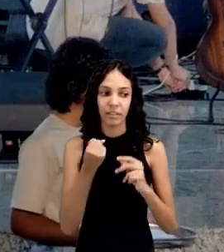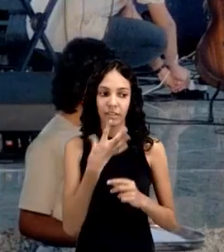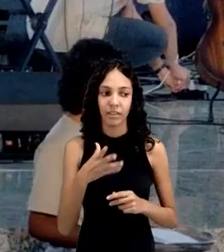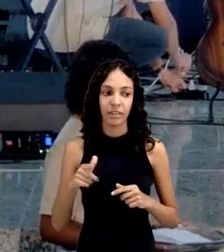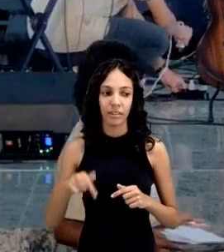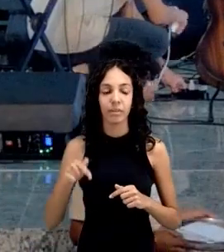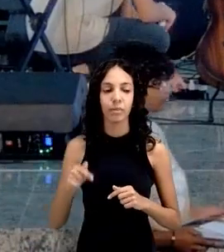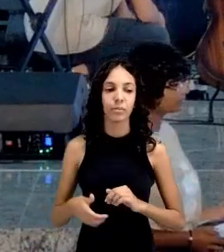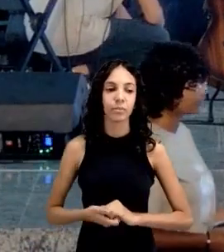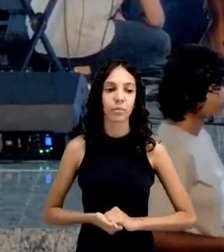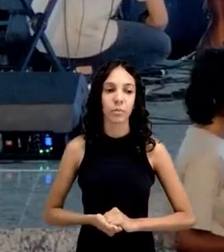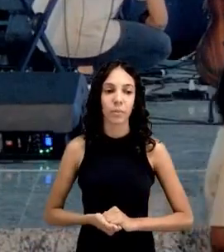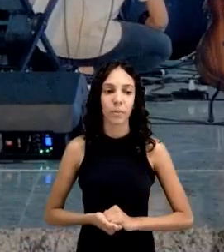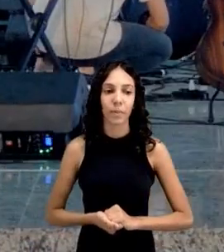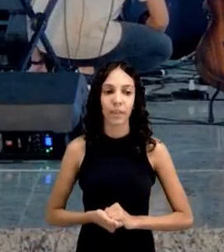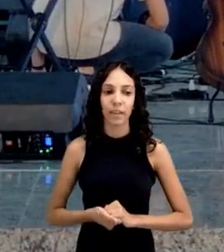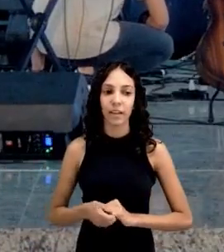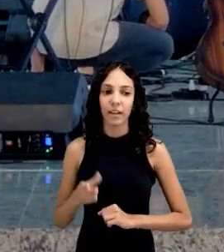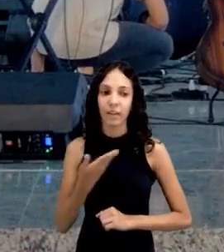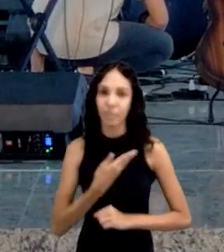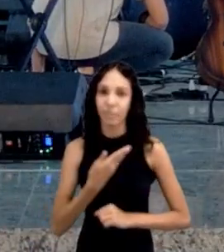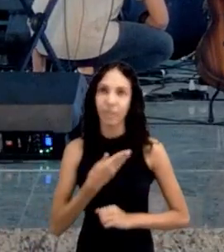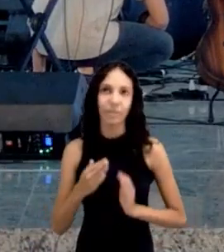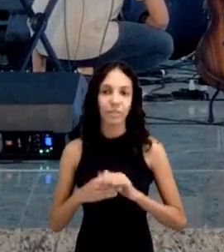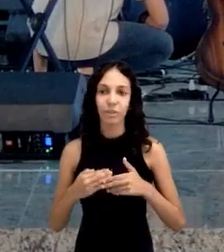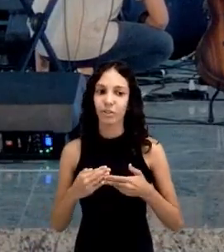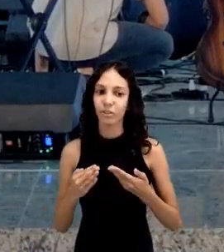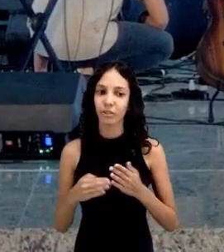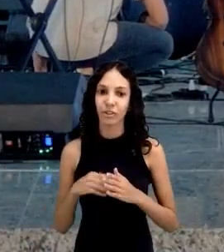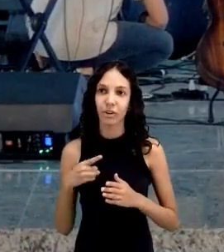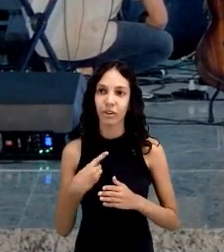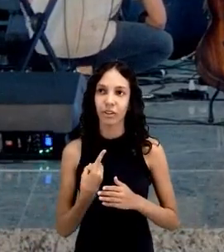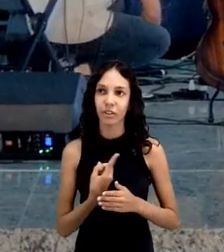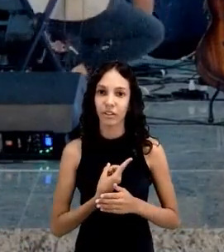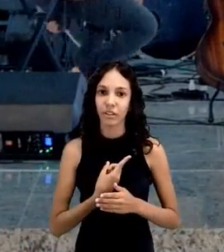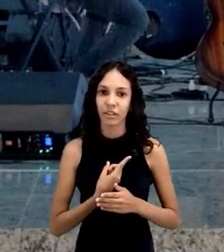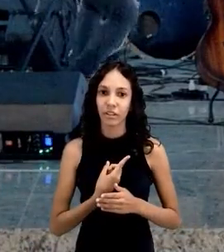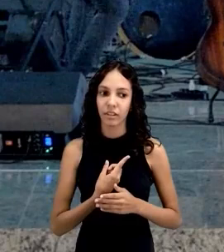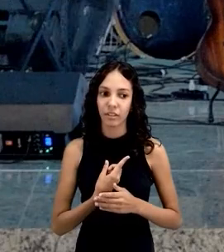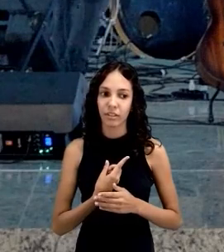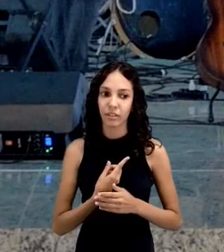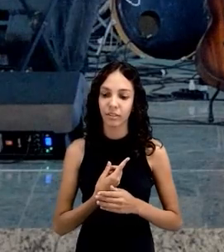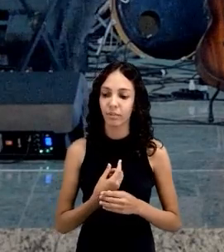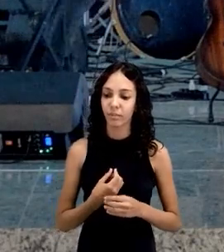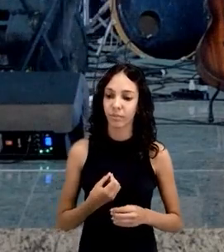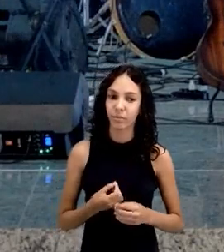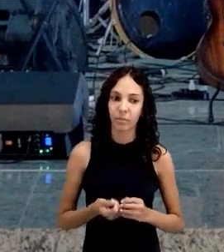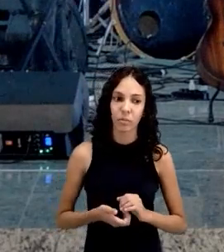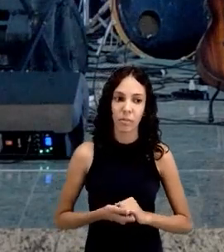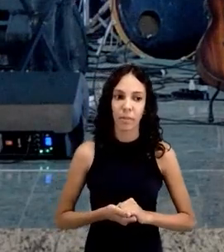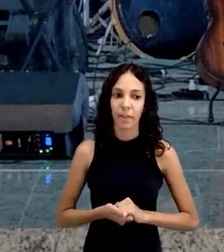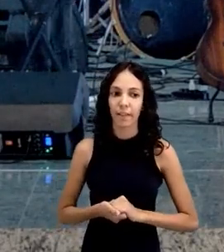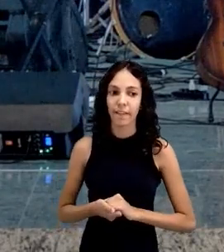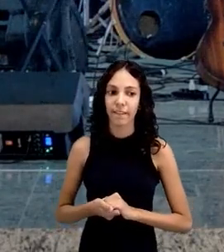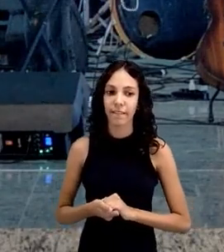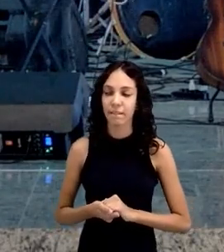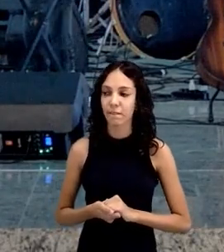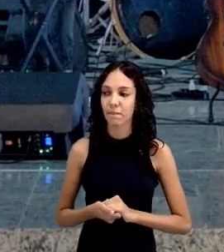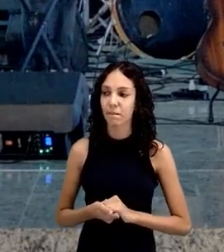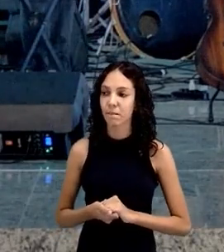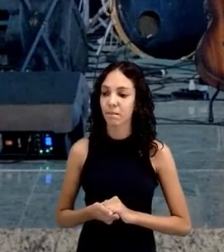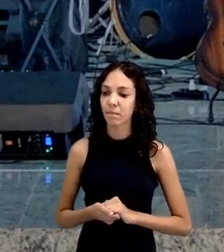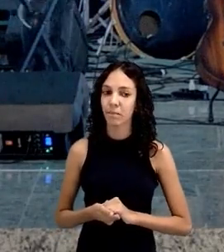ali no Seminário do Norte, em Recife, e ele acompanha a gente, é nosso companheiro aqui, de parceria, de estar com a gente lá